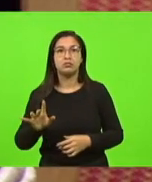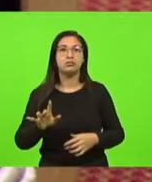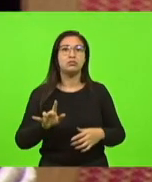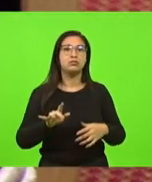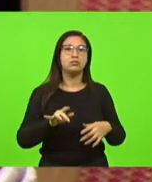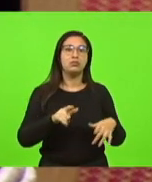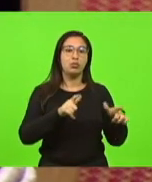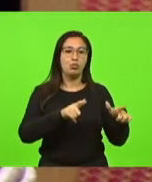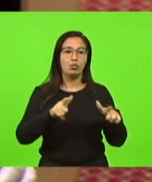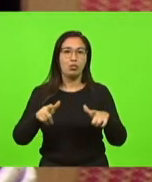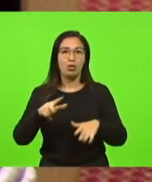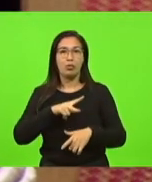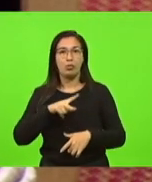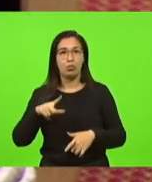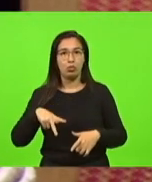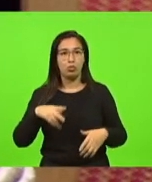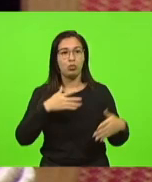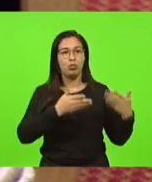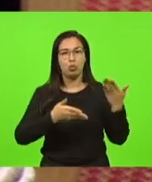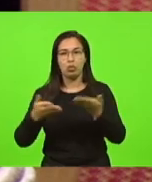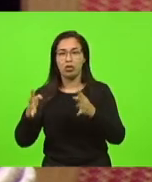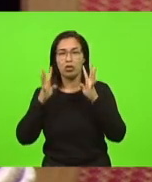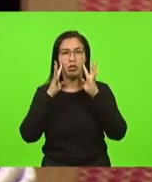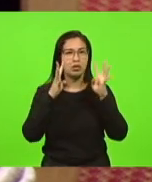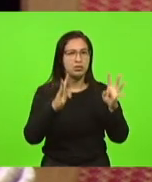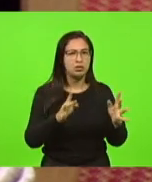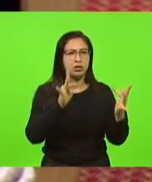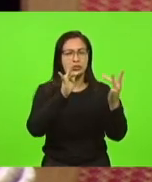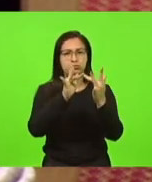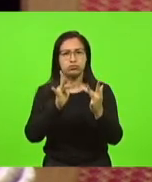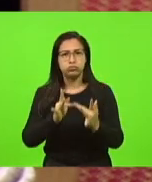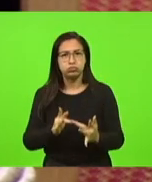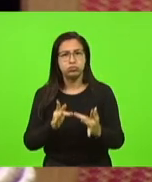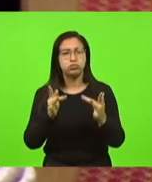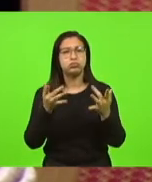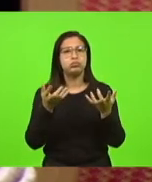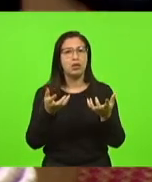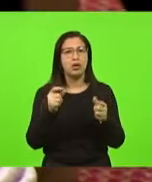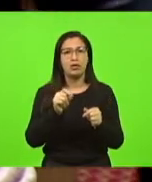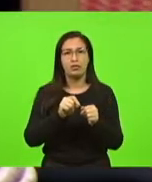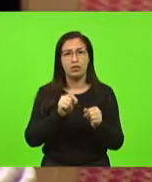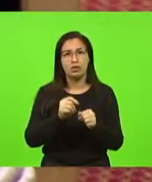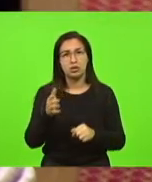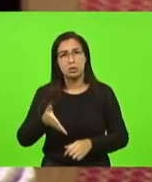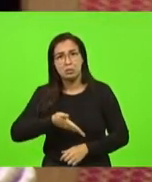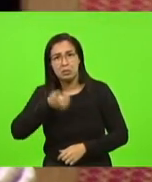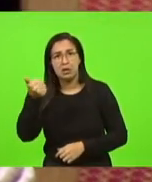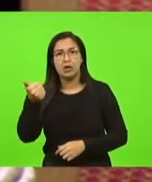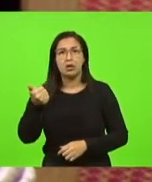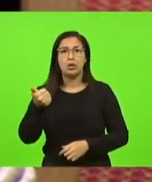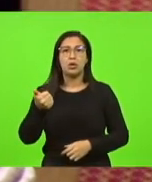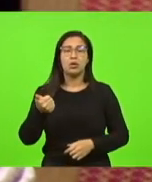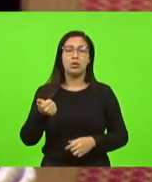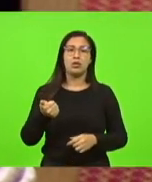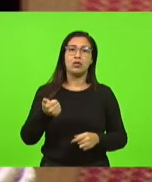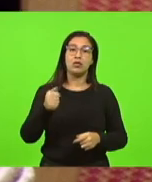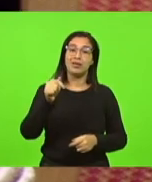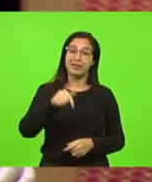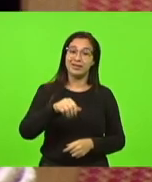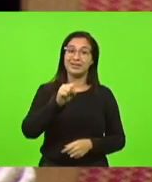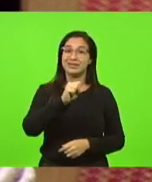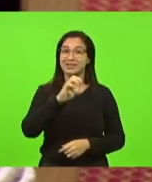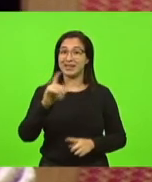público, atendendo, fazendo da melhor maneira e fazendo com que Santa